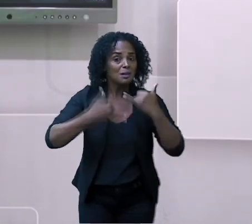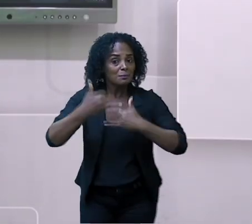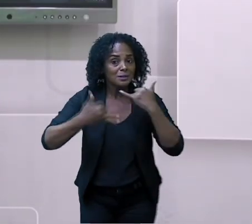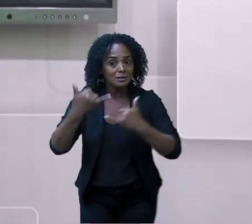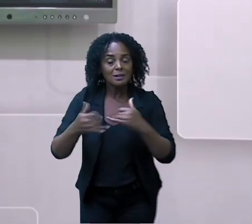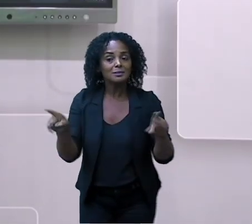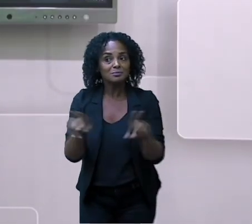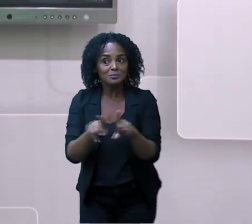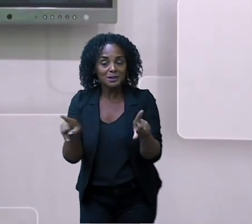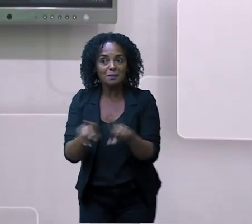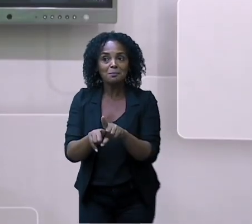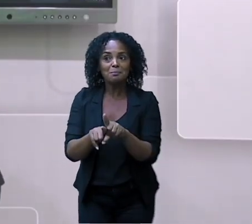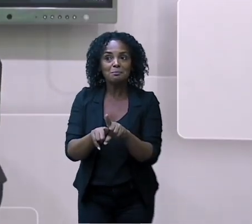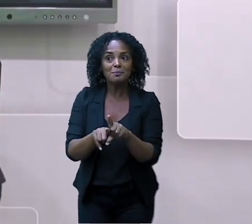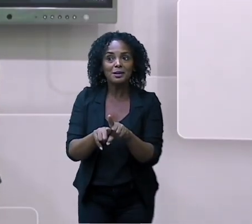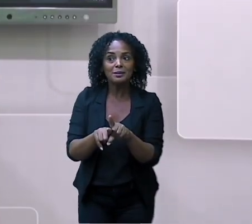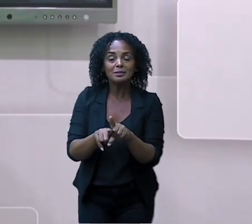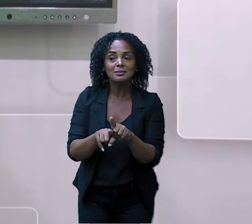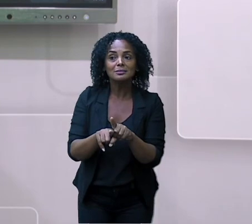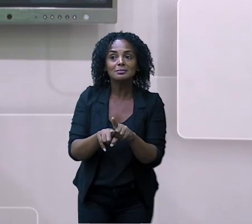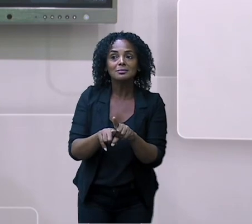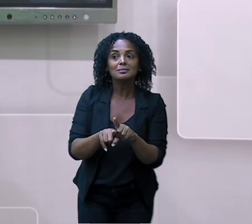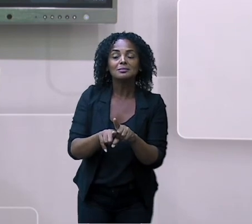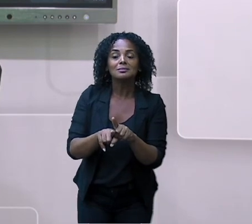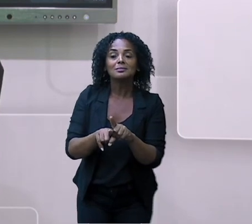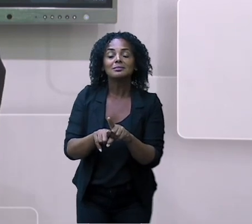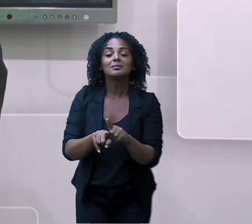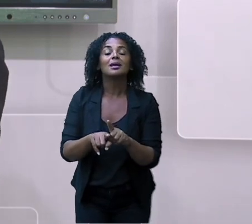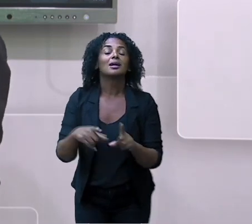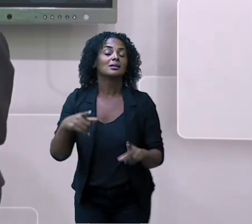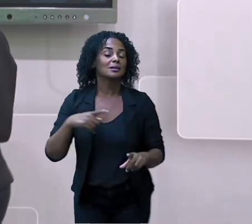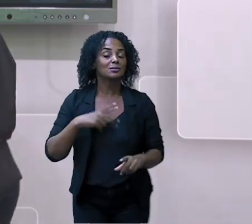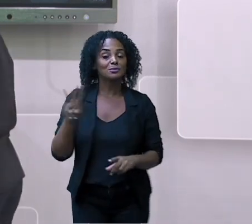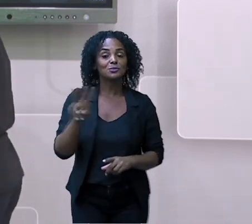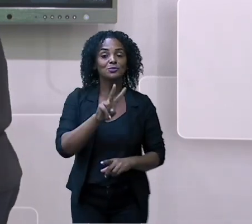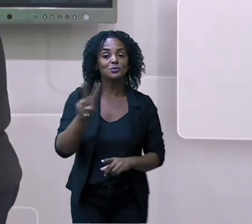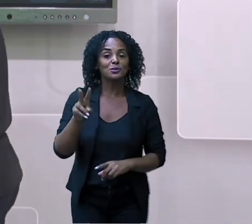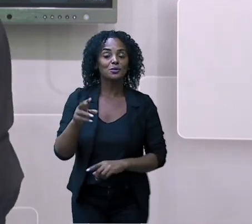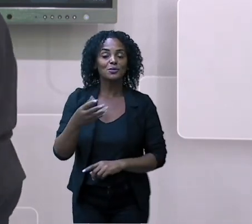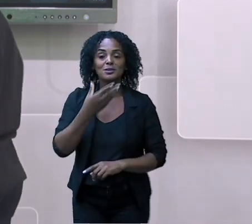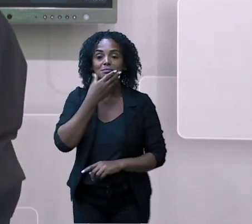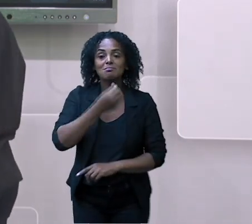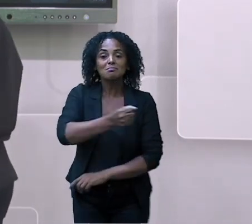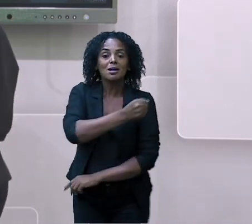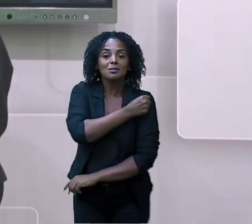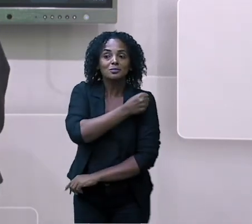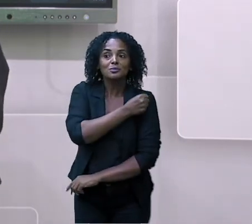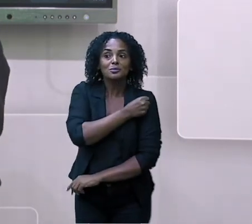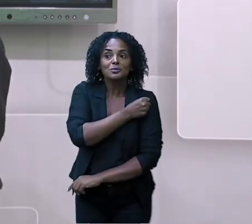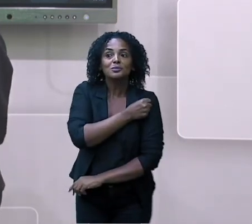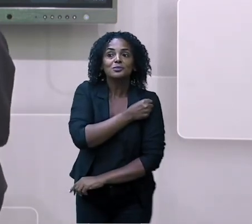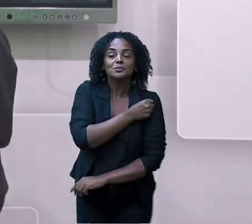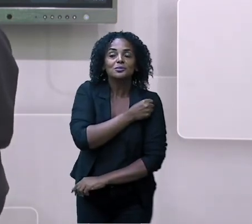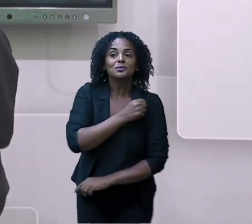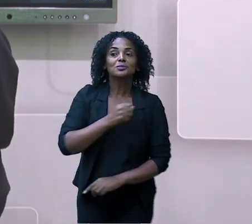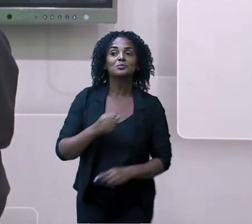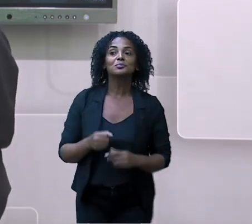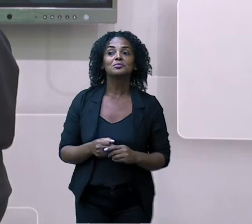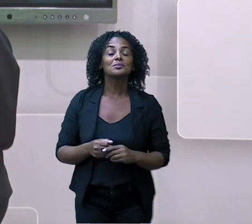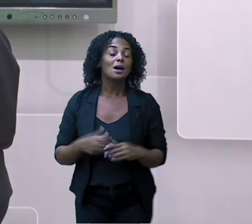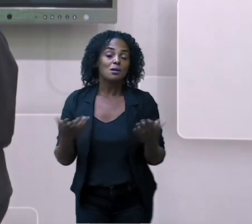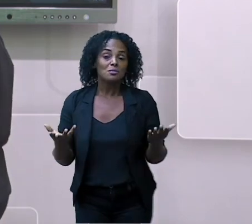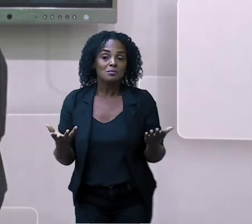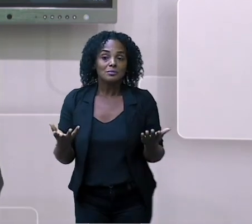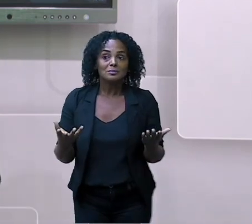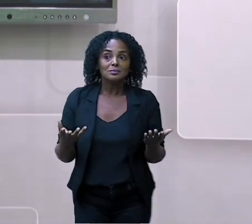os nossos jogadores aqui na TV, eu tenho o Lion e o César. Então, o Lion ganhou do César, fez 3 minutos e 10, e o César 3